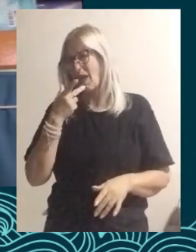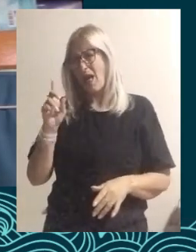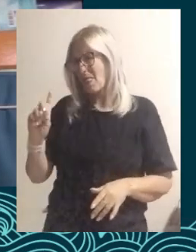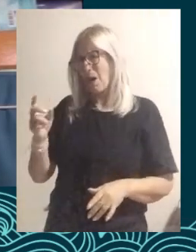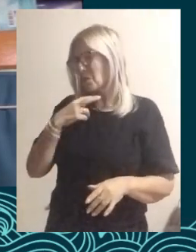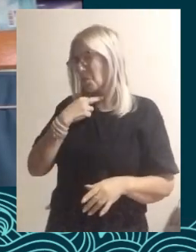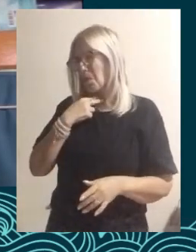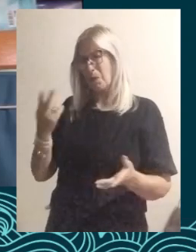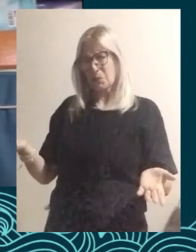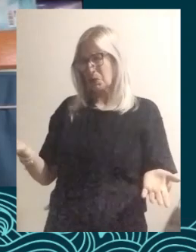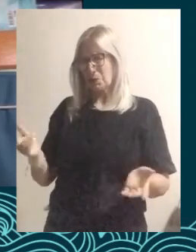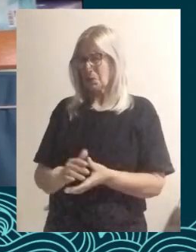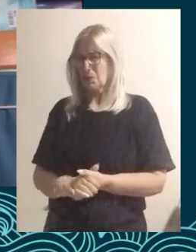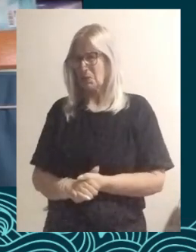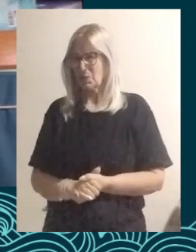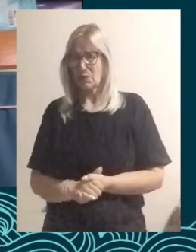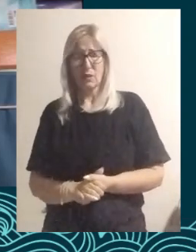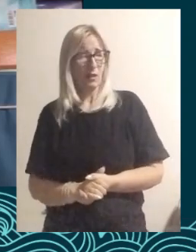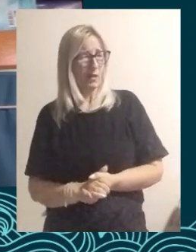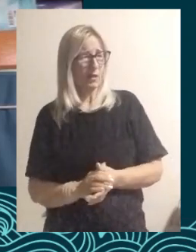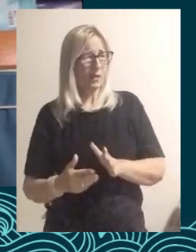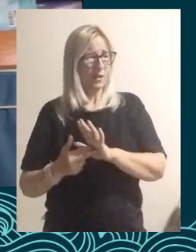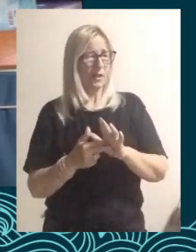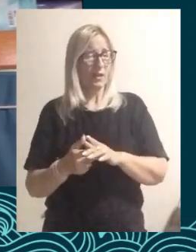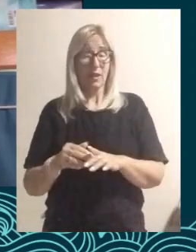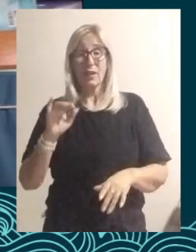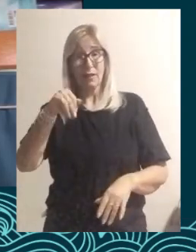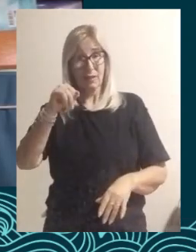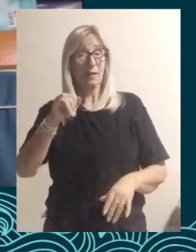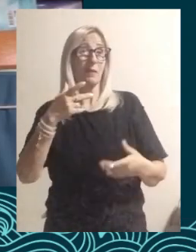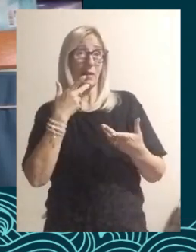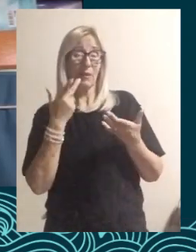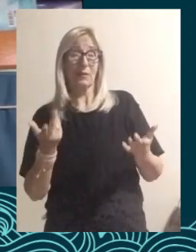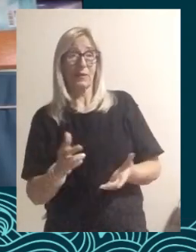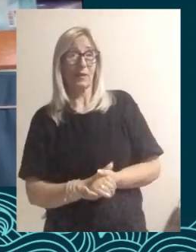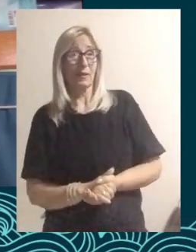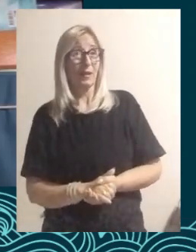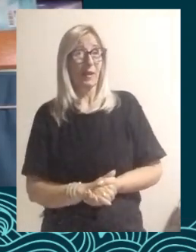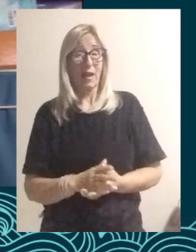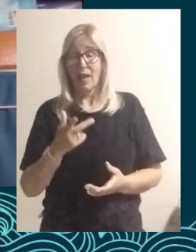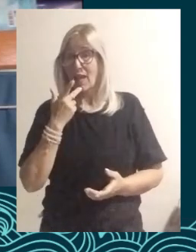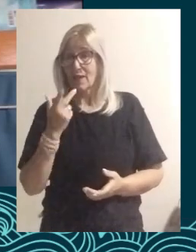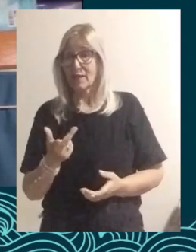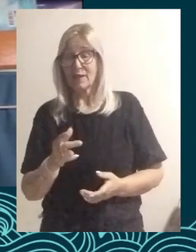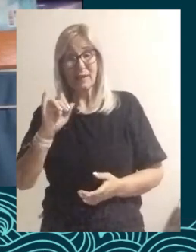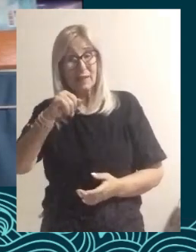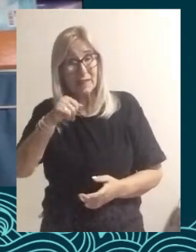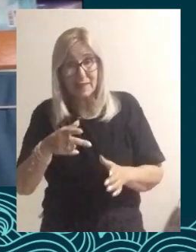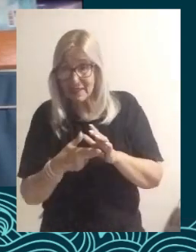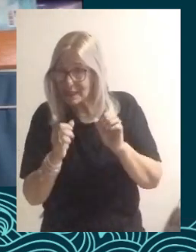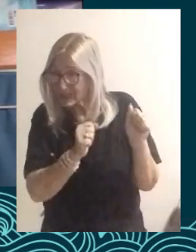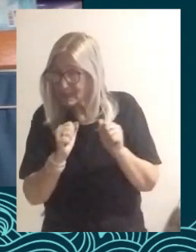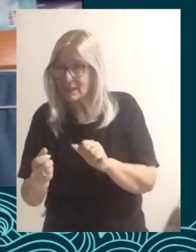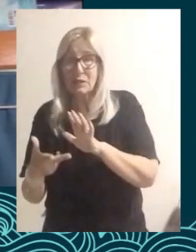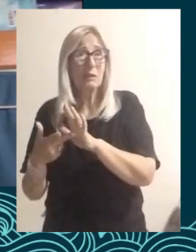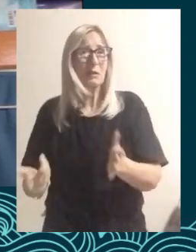gente ter que dizer não para as pessoas. aham, Ainda mais a cultura brasileira quer dizer sim para tudo, e quando a gente acha que a gente não